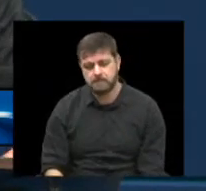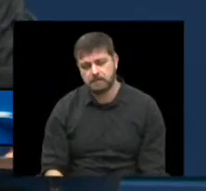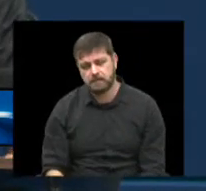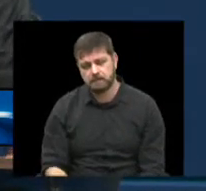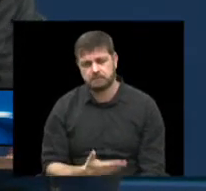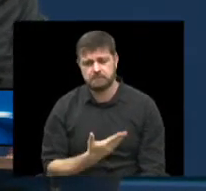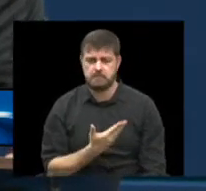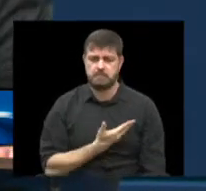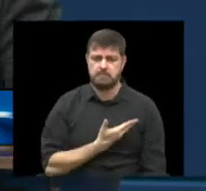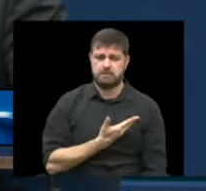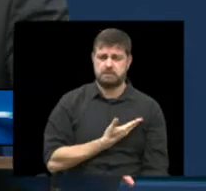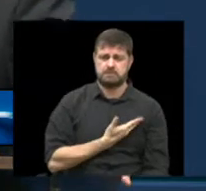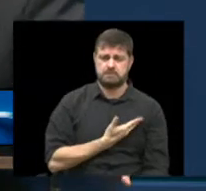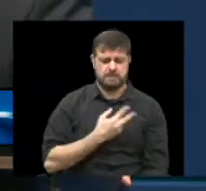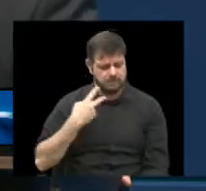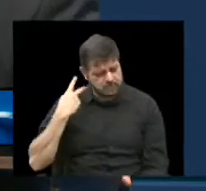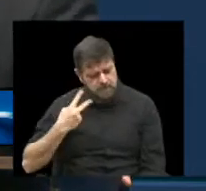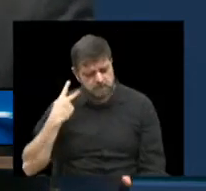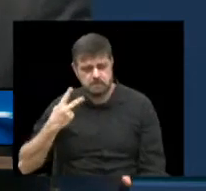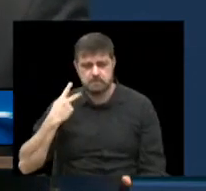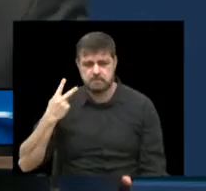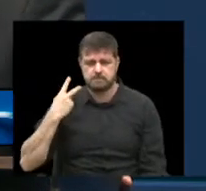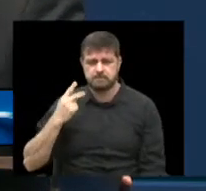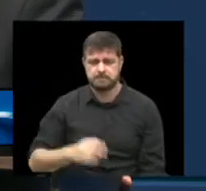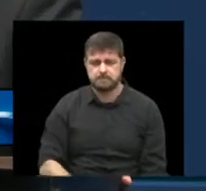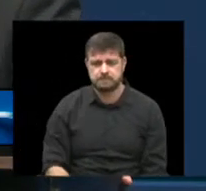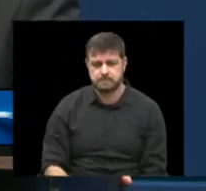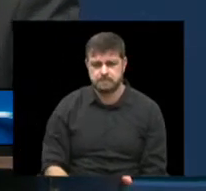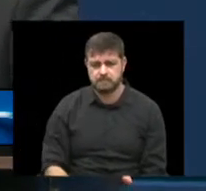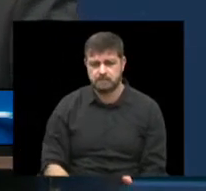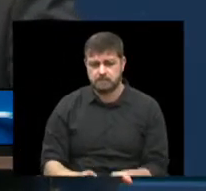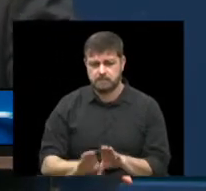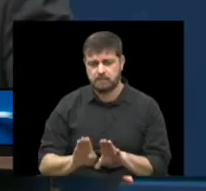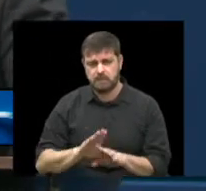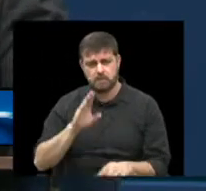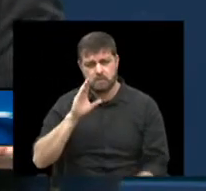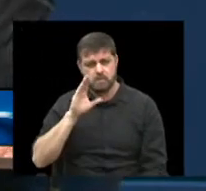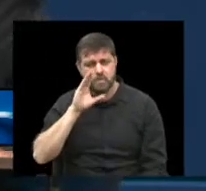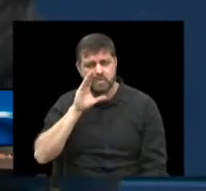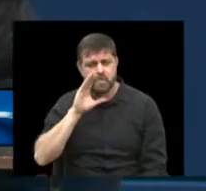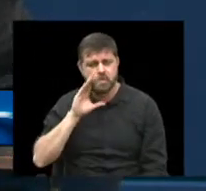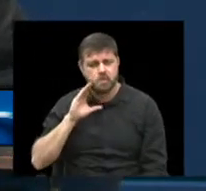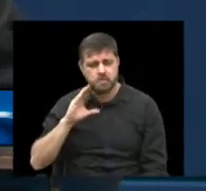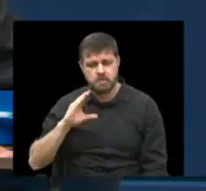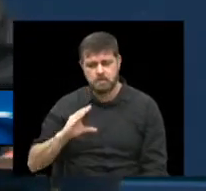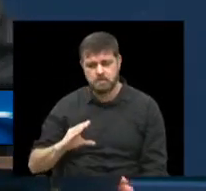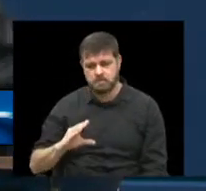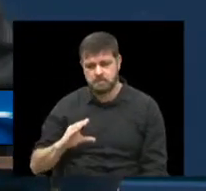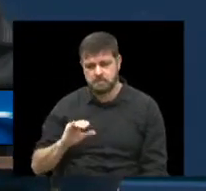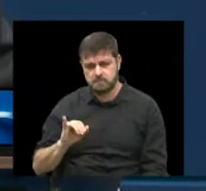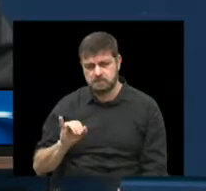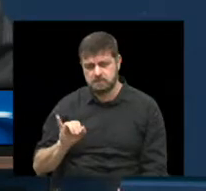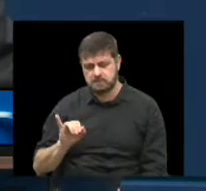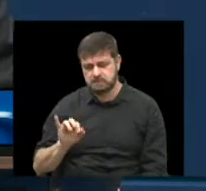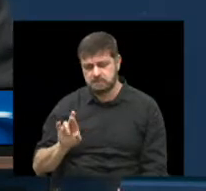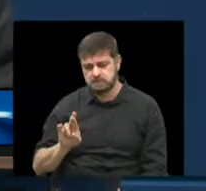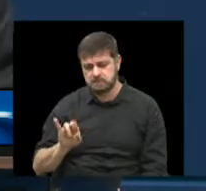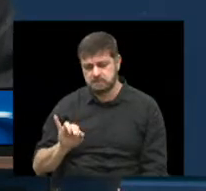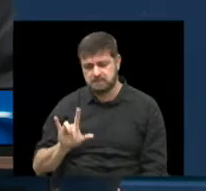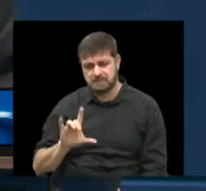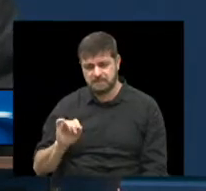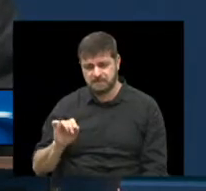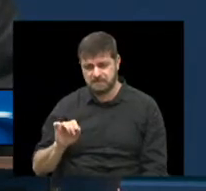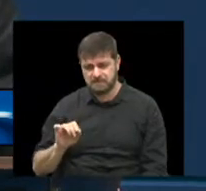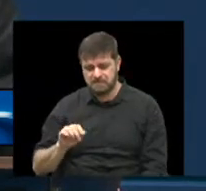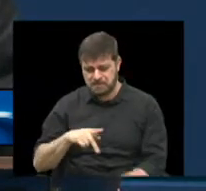Amigos, vereadores, vereador Luiz Henrique Cirilo, o momento hoje em